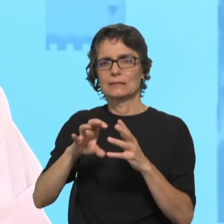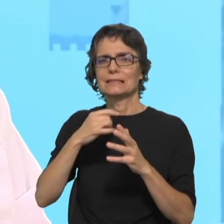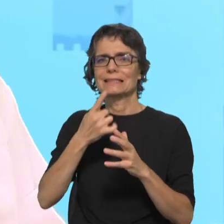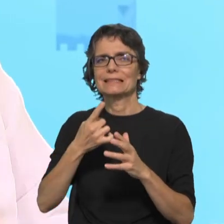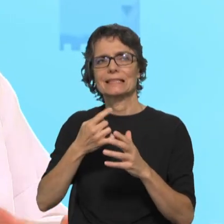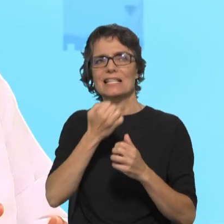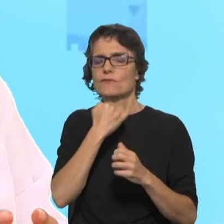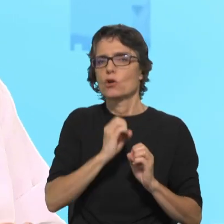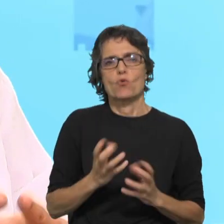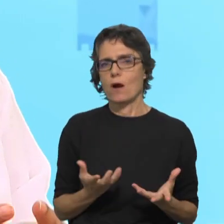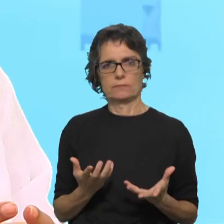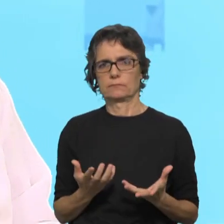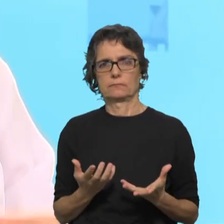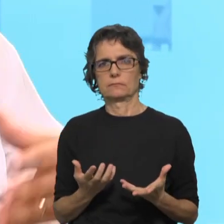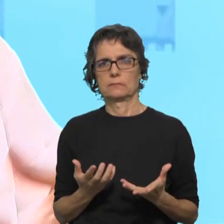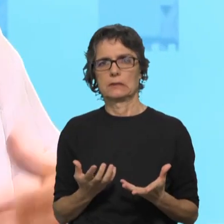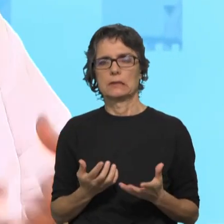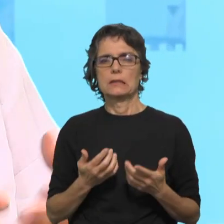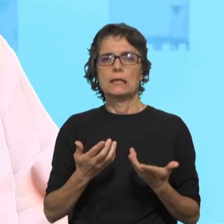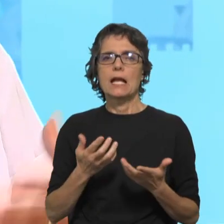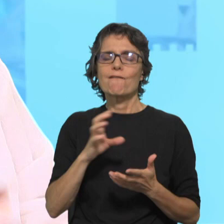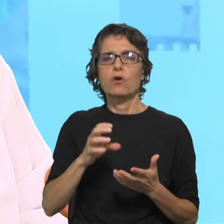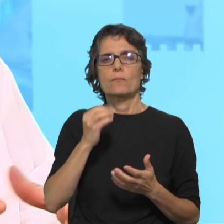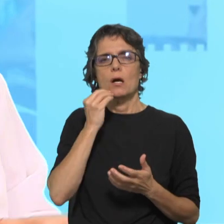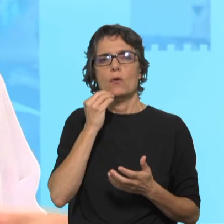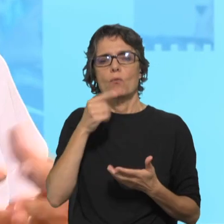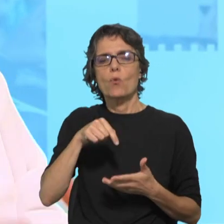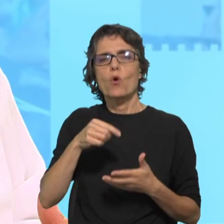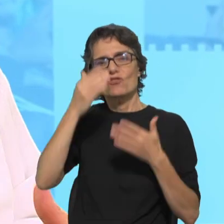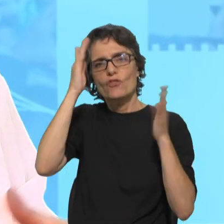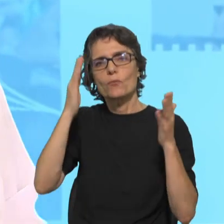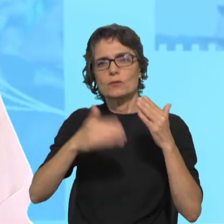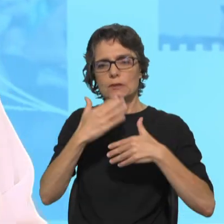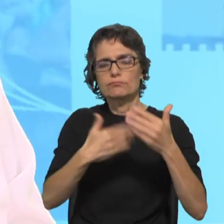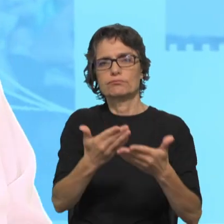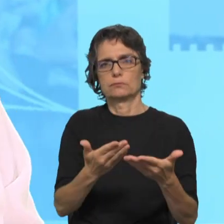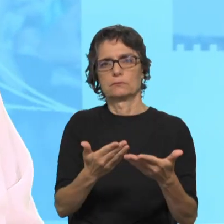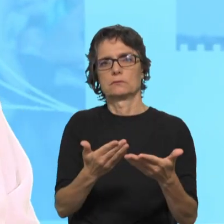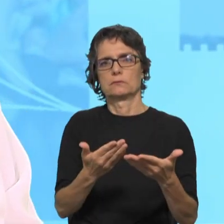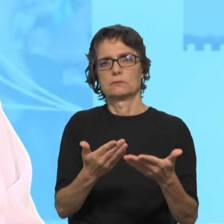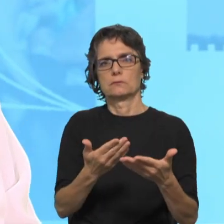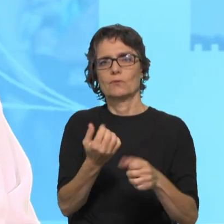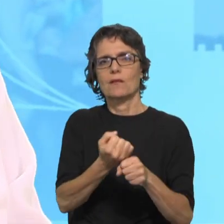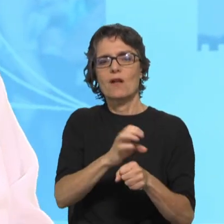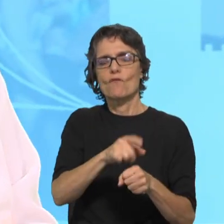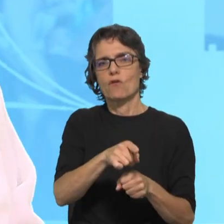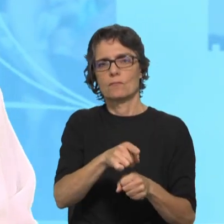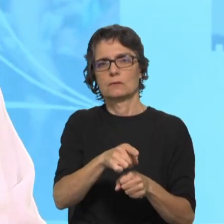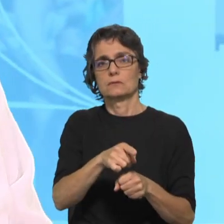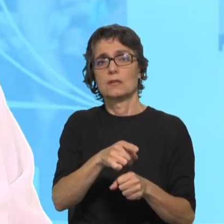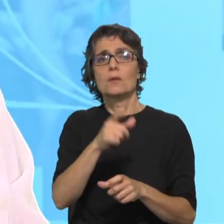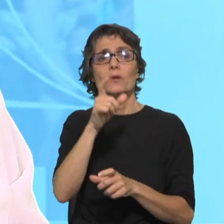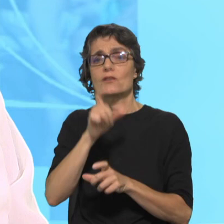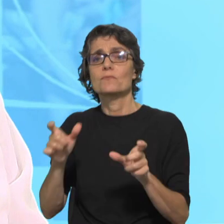uma reação contra o modo como a democracia está a funcionar. E que tem a ver com o quê? Tem a ver com as pessoas